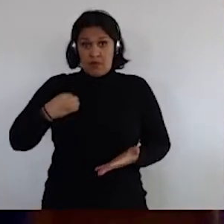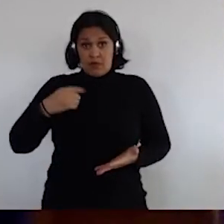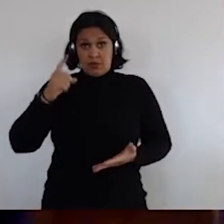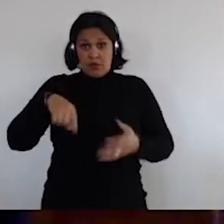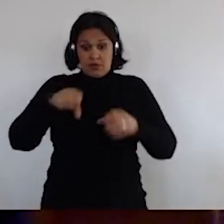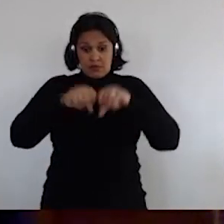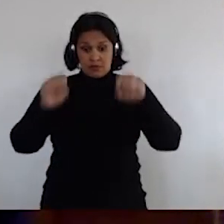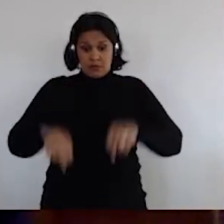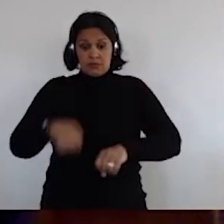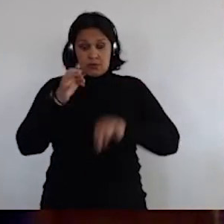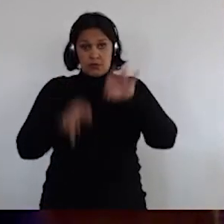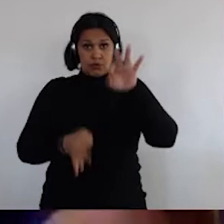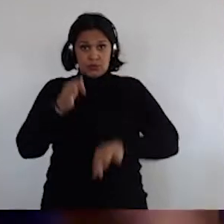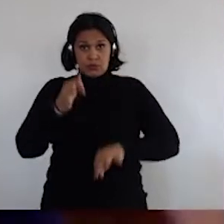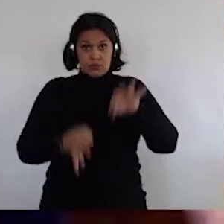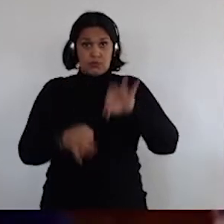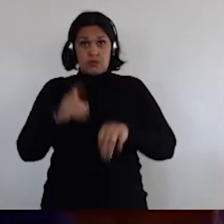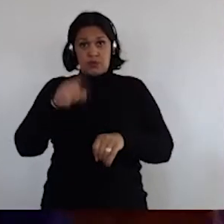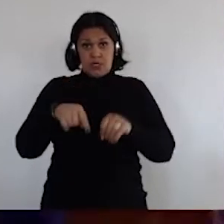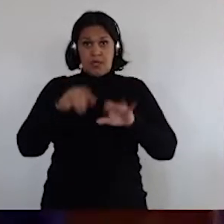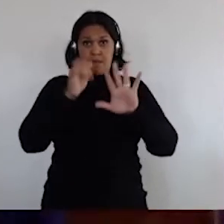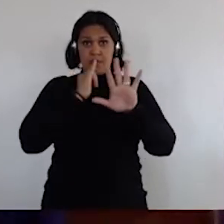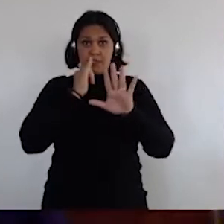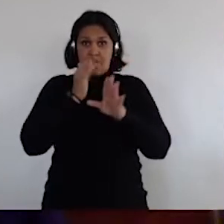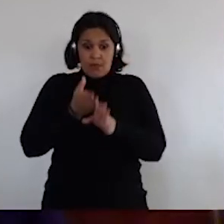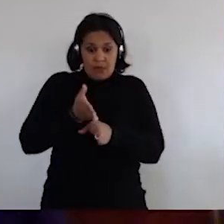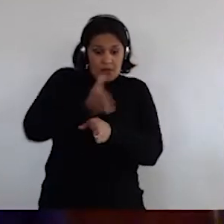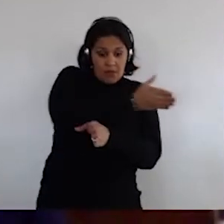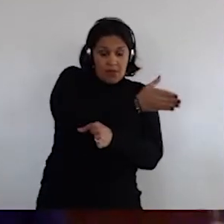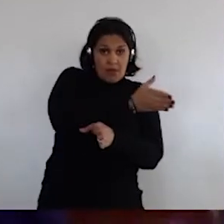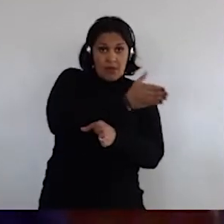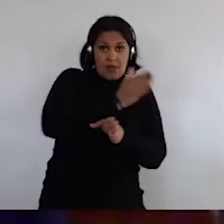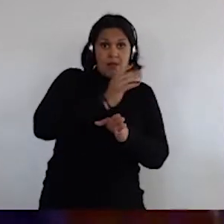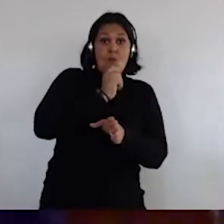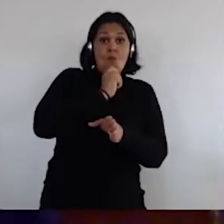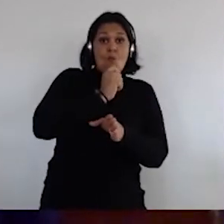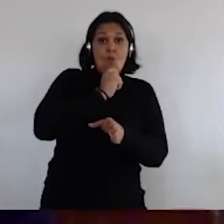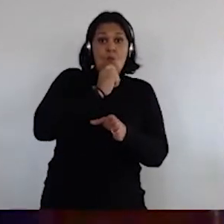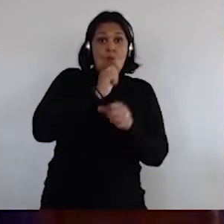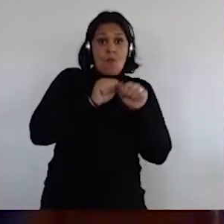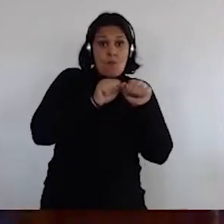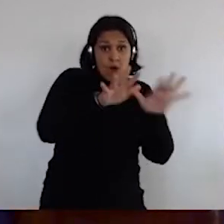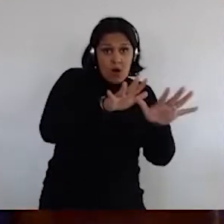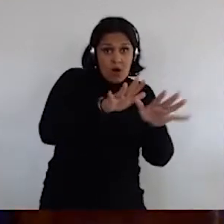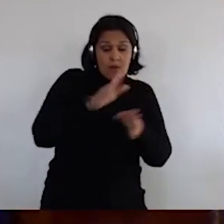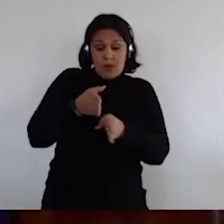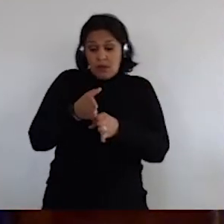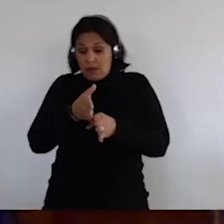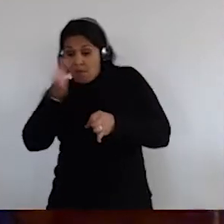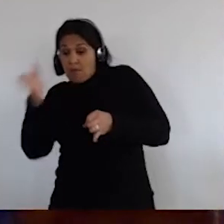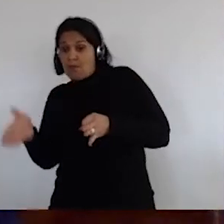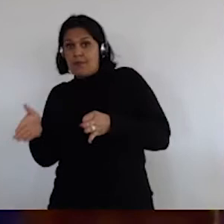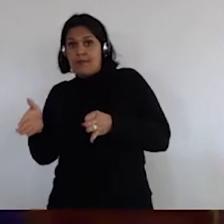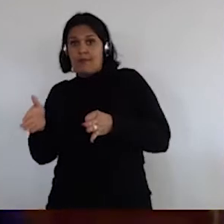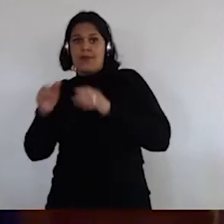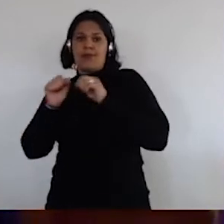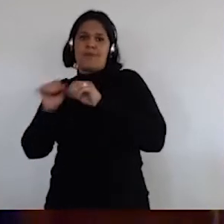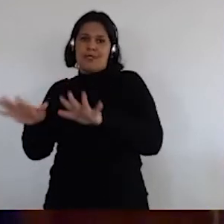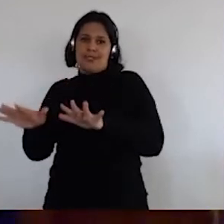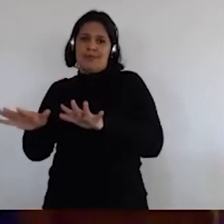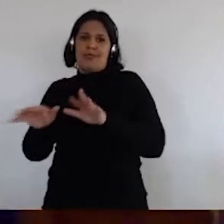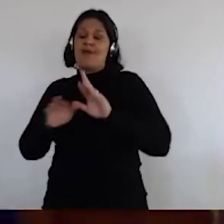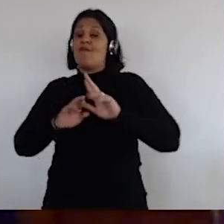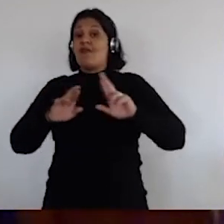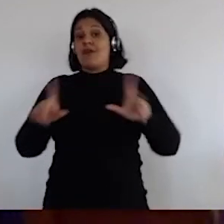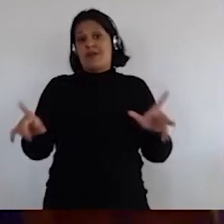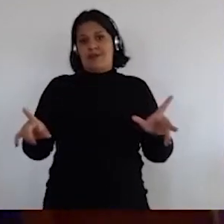justiça um sistema antes da pandemia e um sistema pós-pandemia. O direito